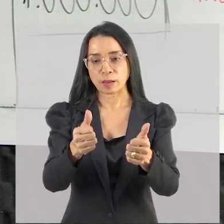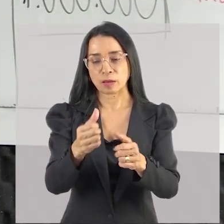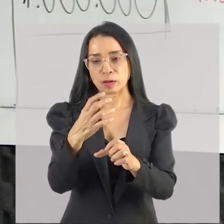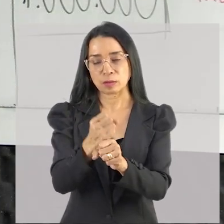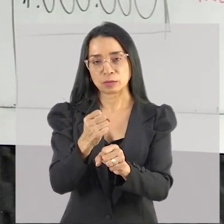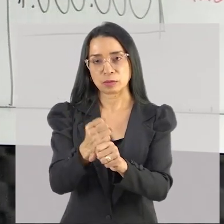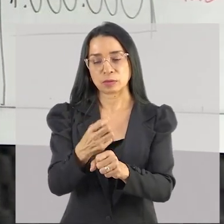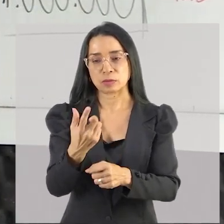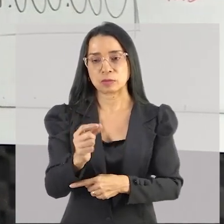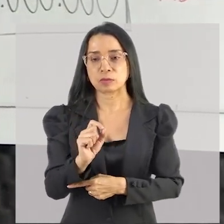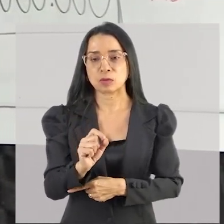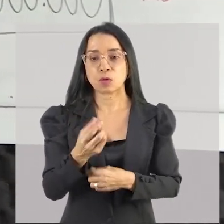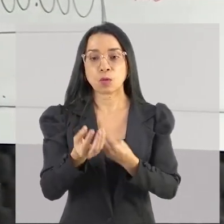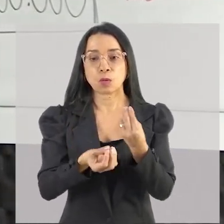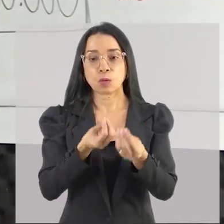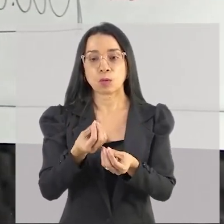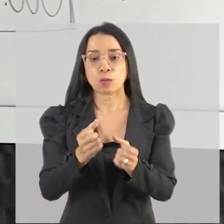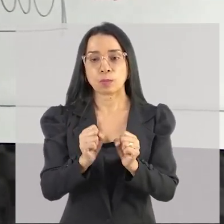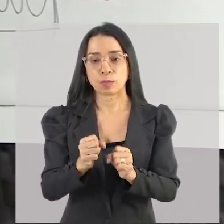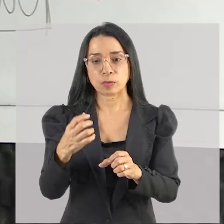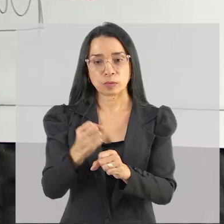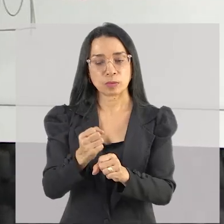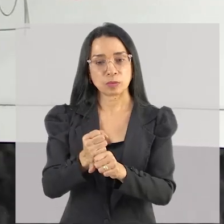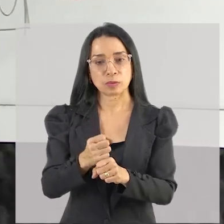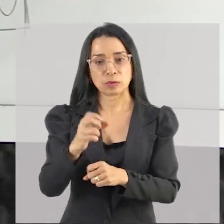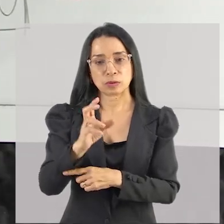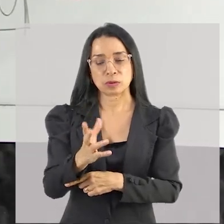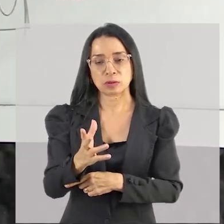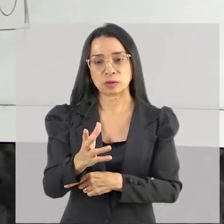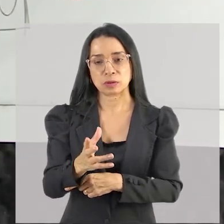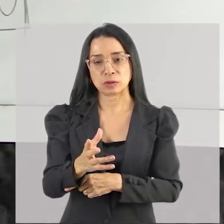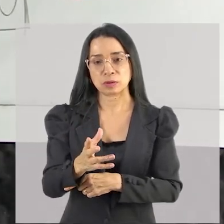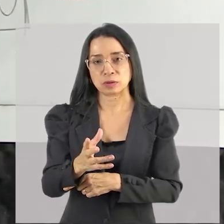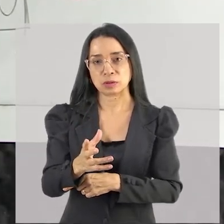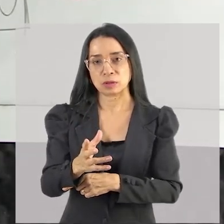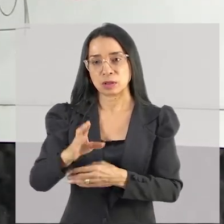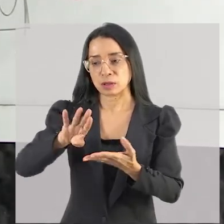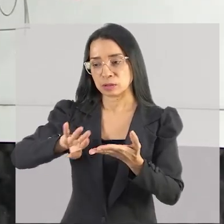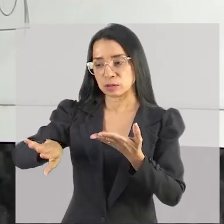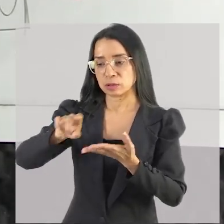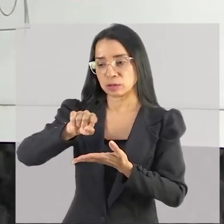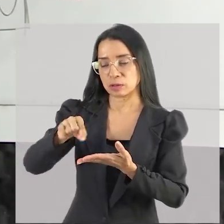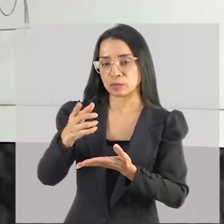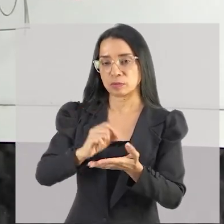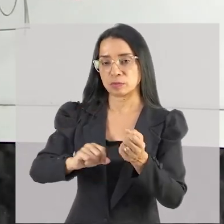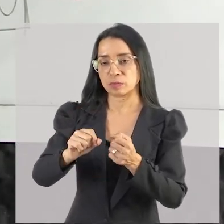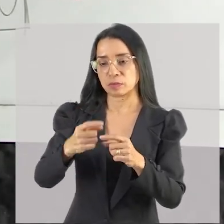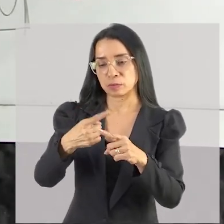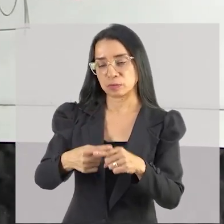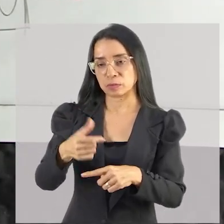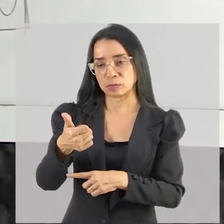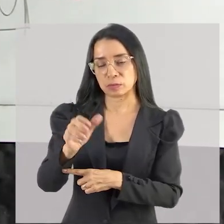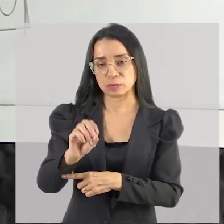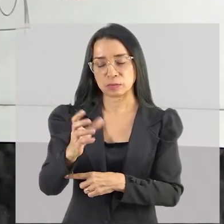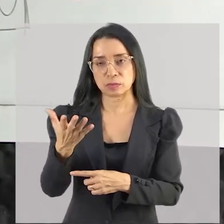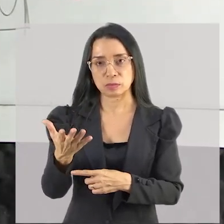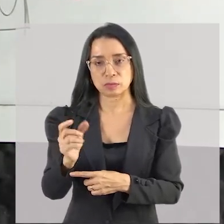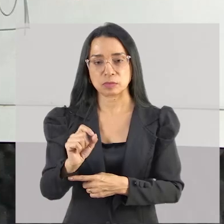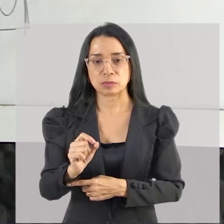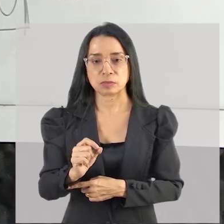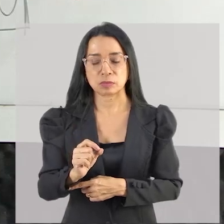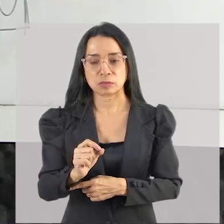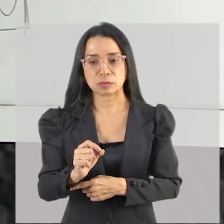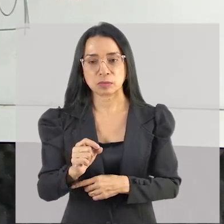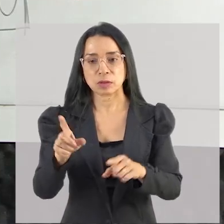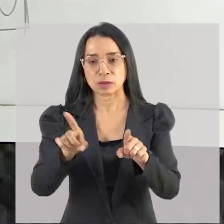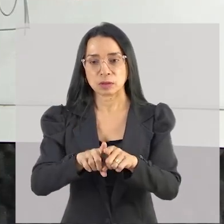teus cálculos, certo? Como é que tu pode melhorar? Tu pode te livrar dessa vírgula, multiplicando por 10, onde nós já fizemos isso aí, né? Em algumas